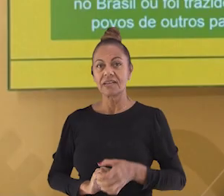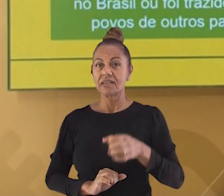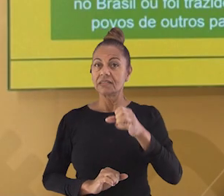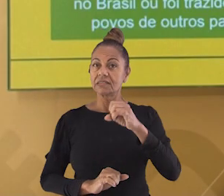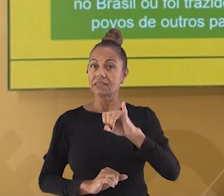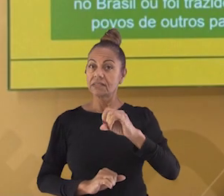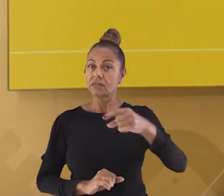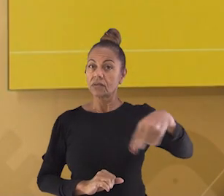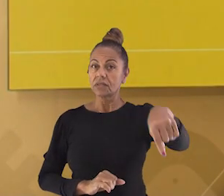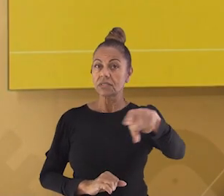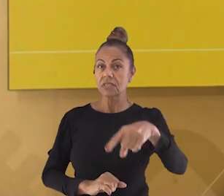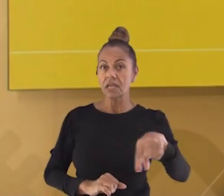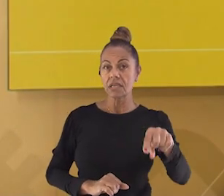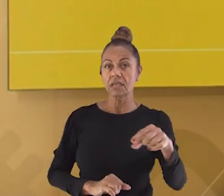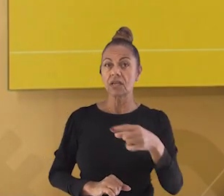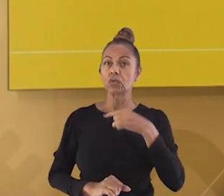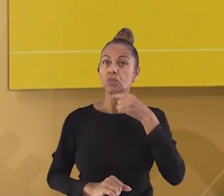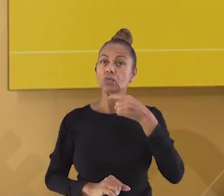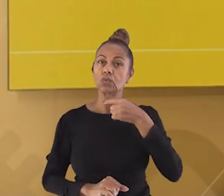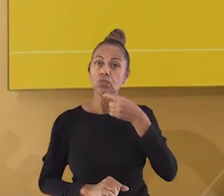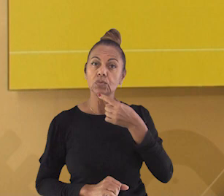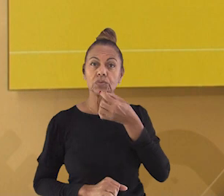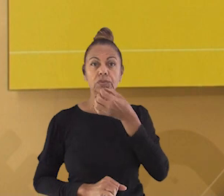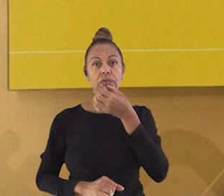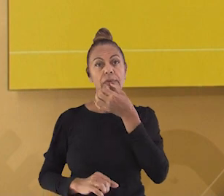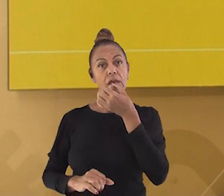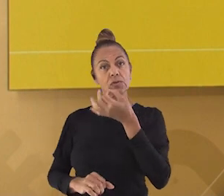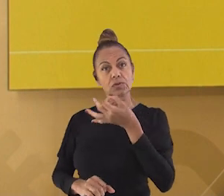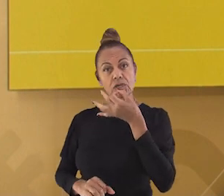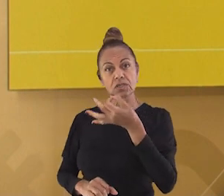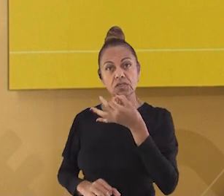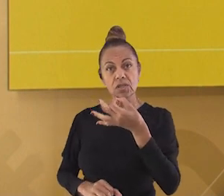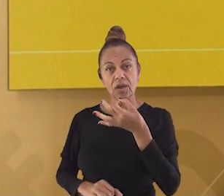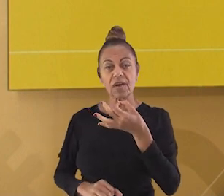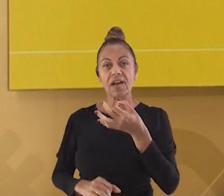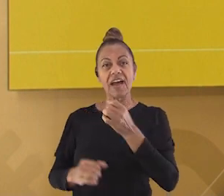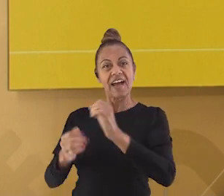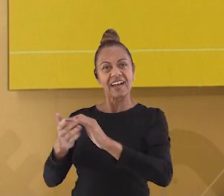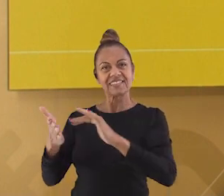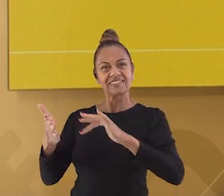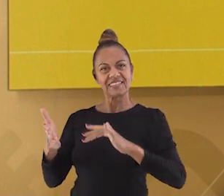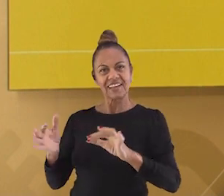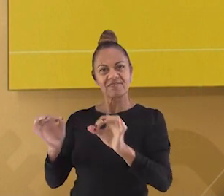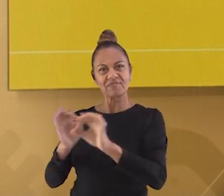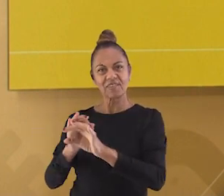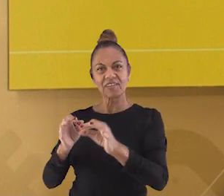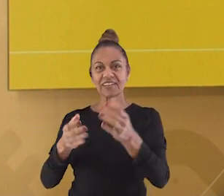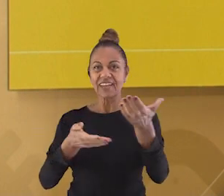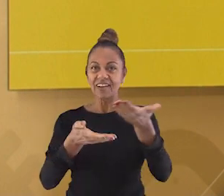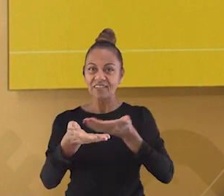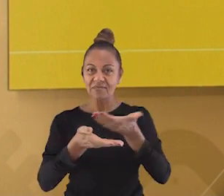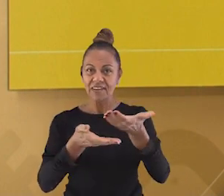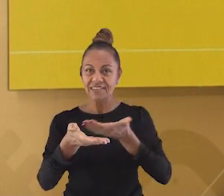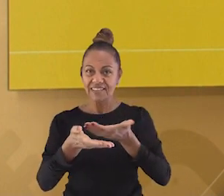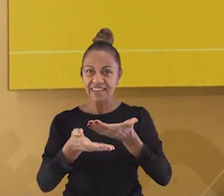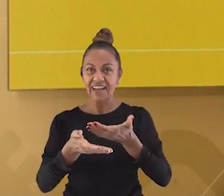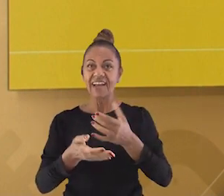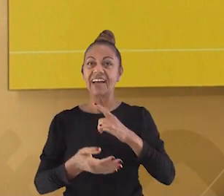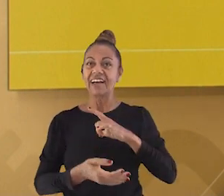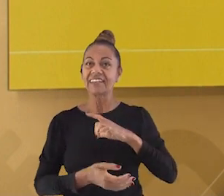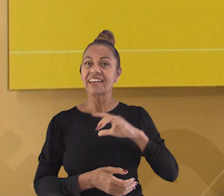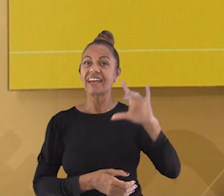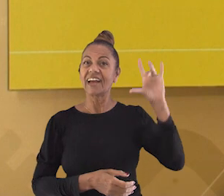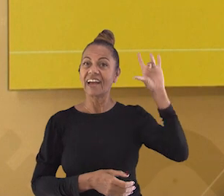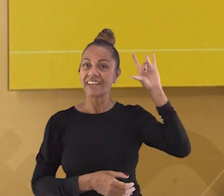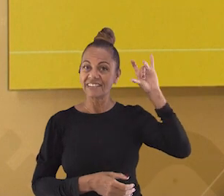Caso tenham dúvidas, sugestões ou queiram compartilhar com a gente as suas atividades, o nosso Instagram